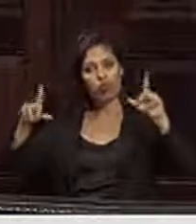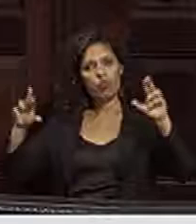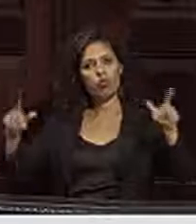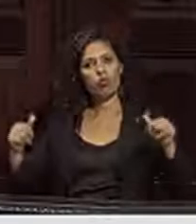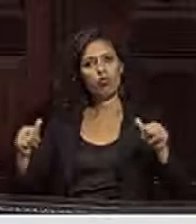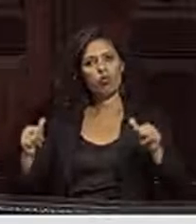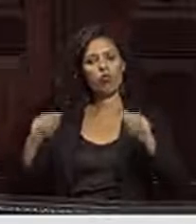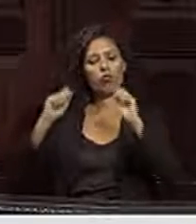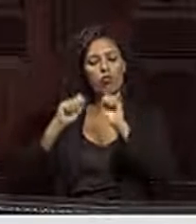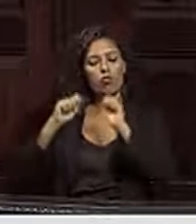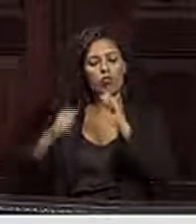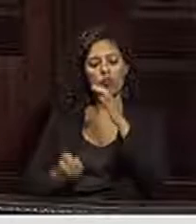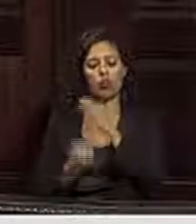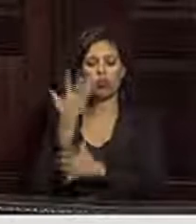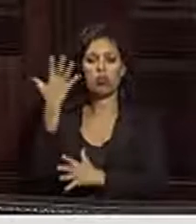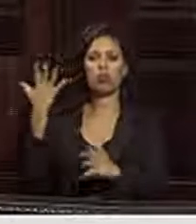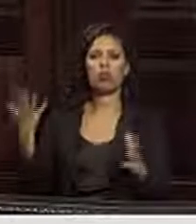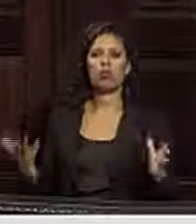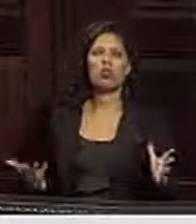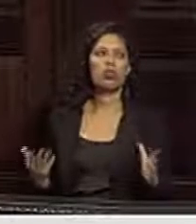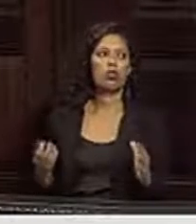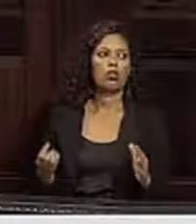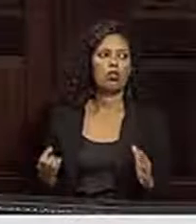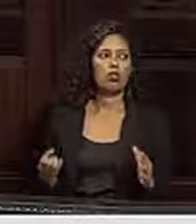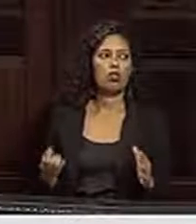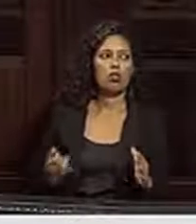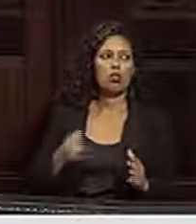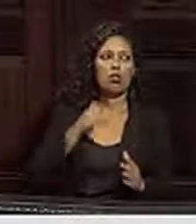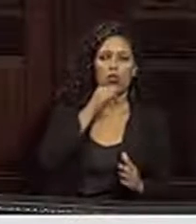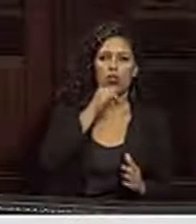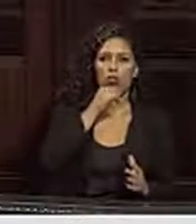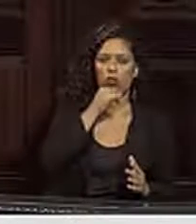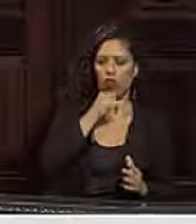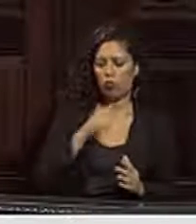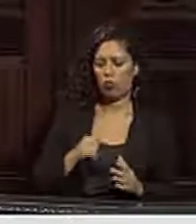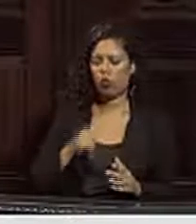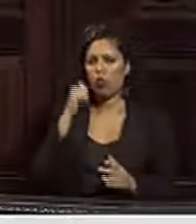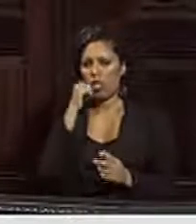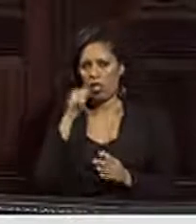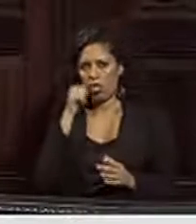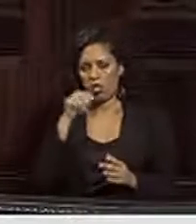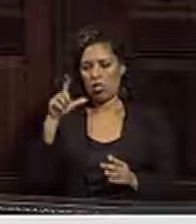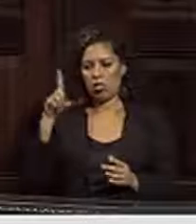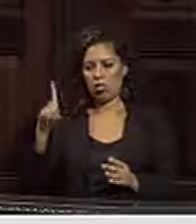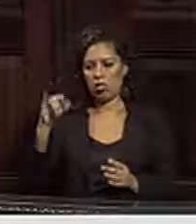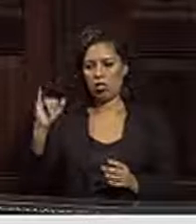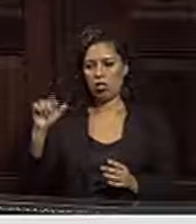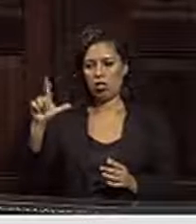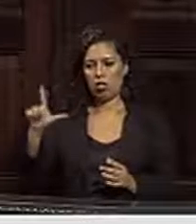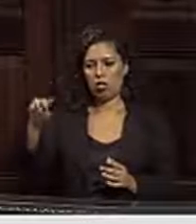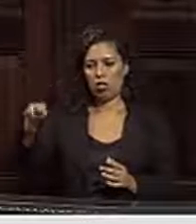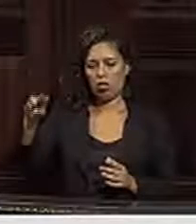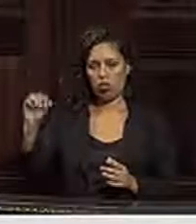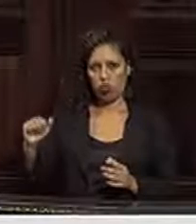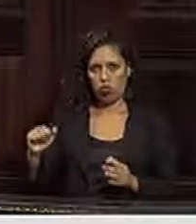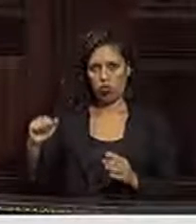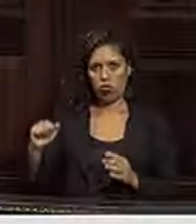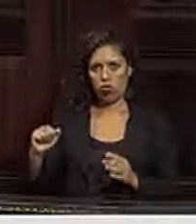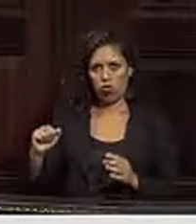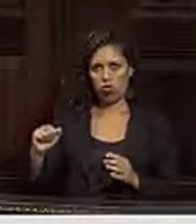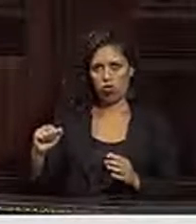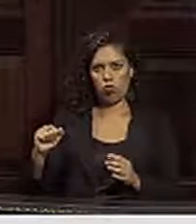presidente Dilma assume, ganha o processo eleitoral, o que a gente vê